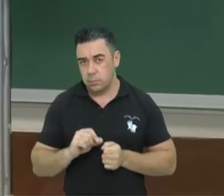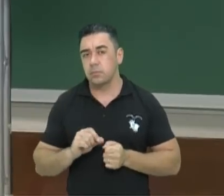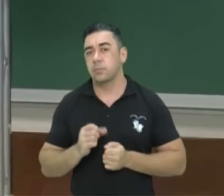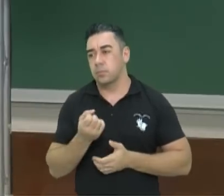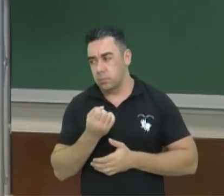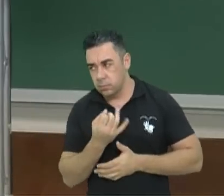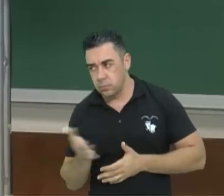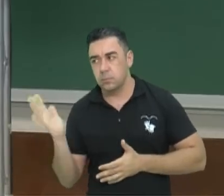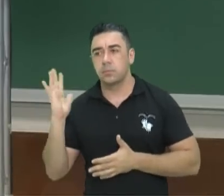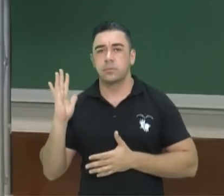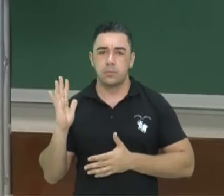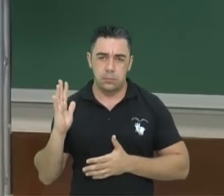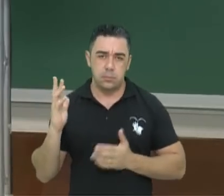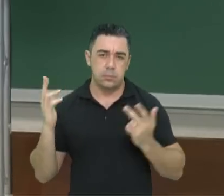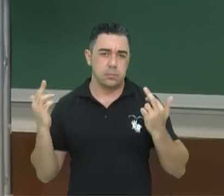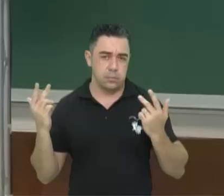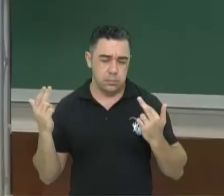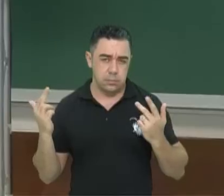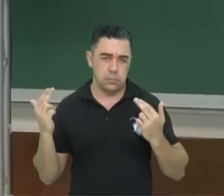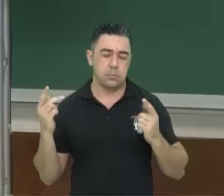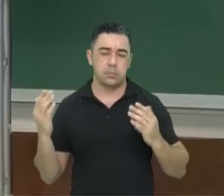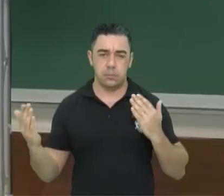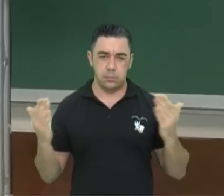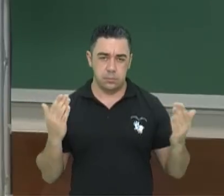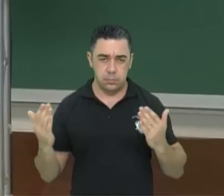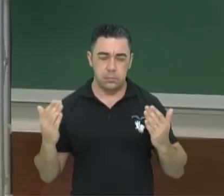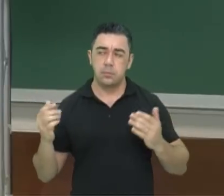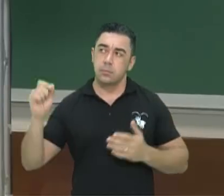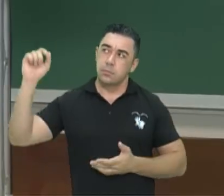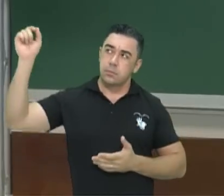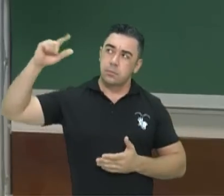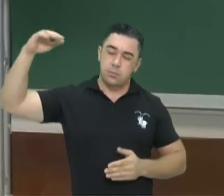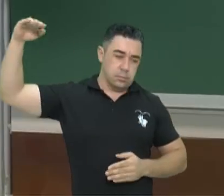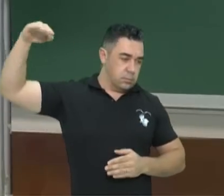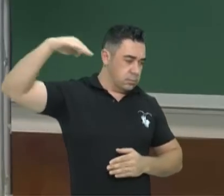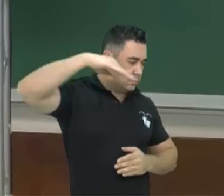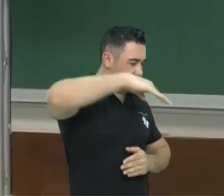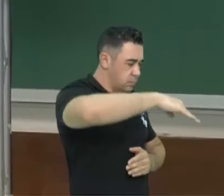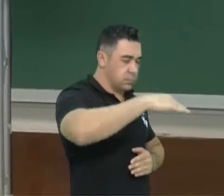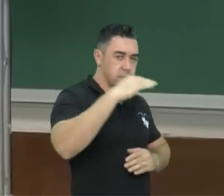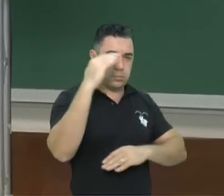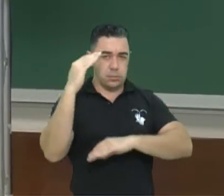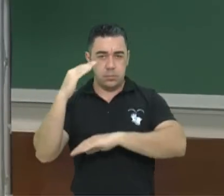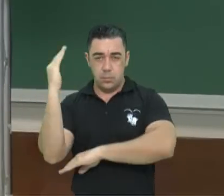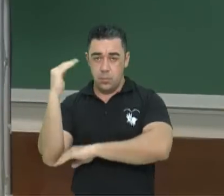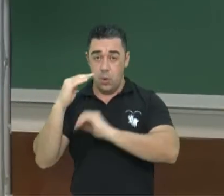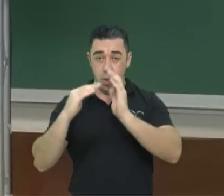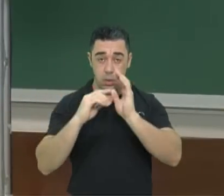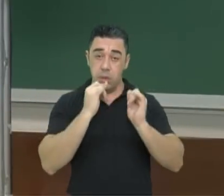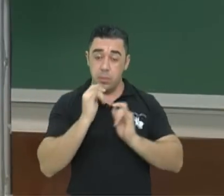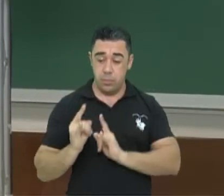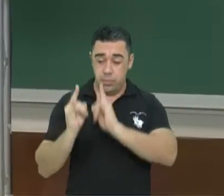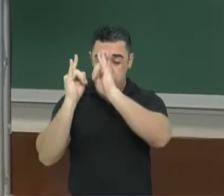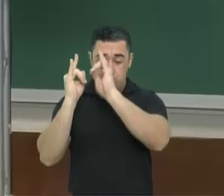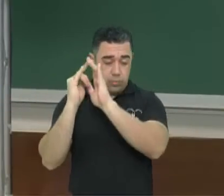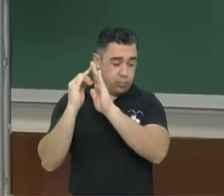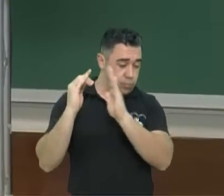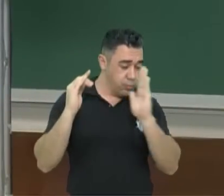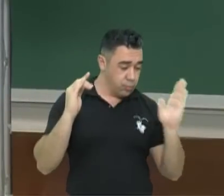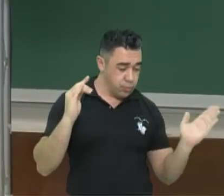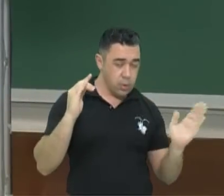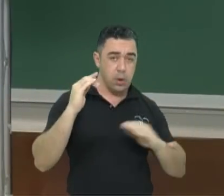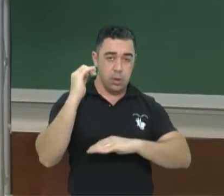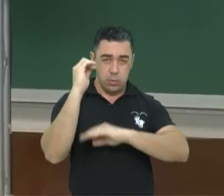alguns exercícios em relação a raios, né, solares, a sombra do edifício, do